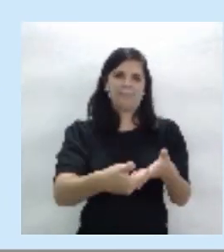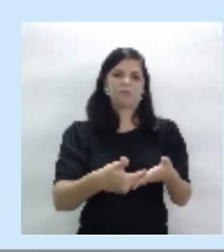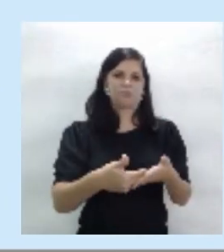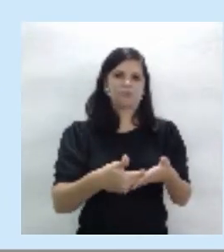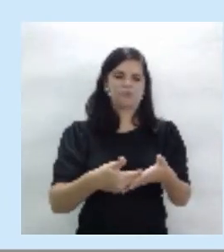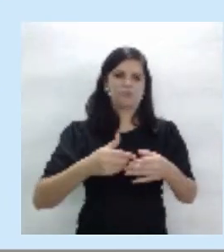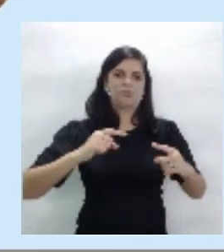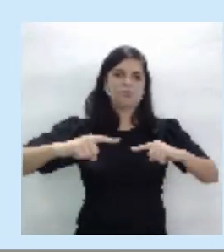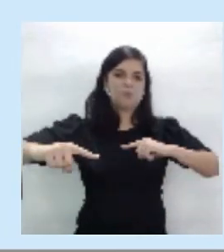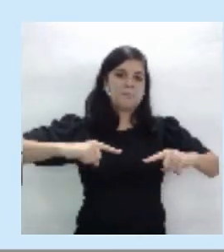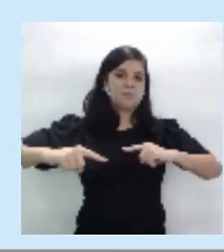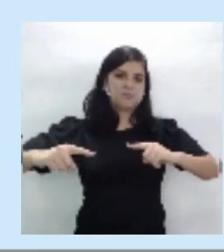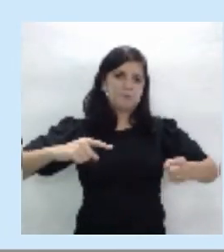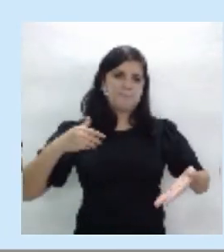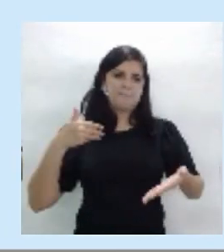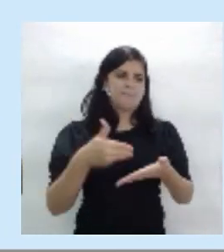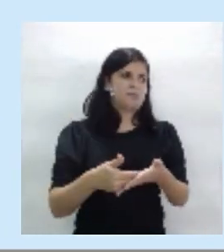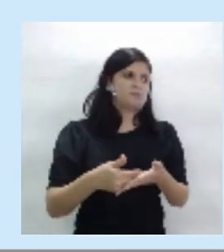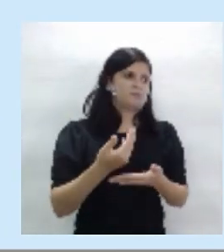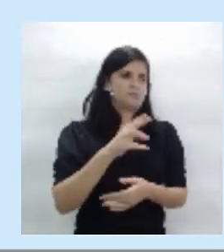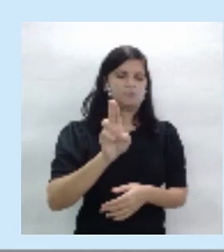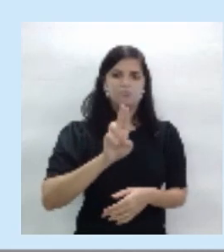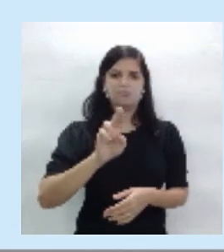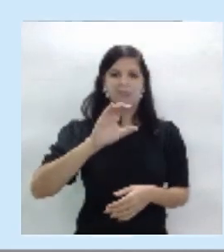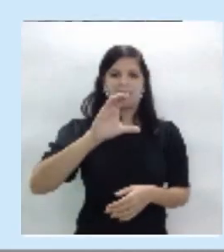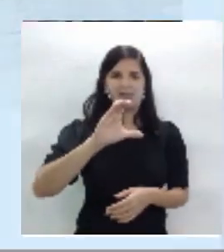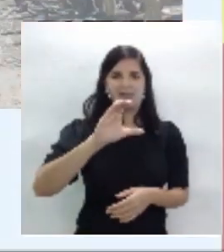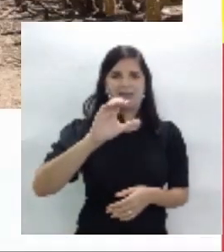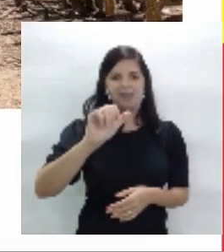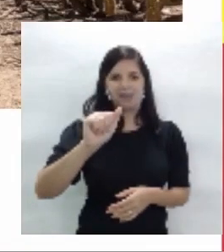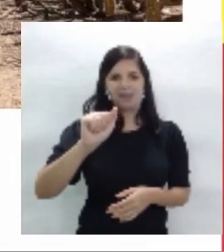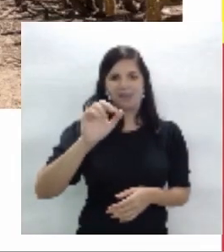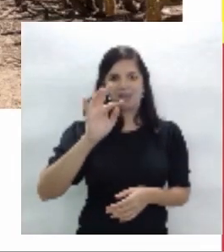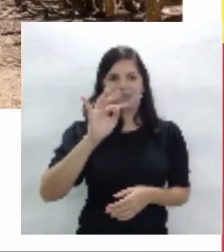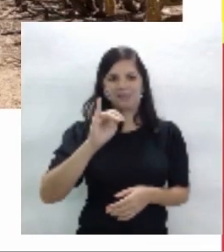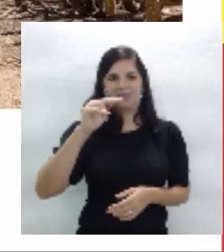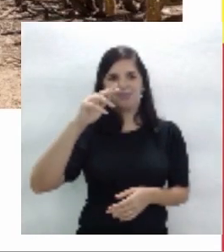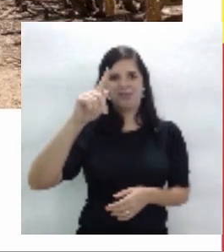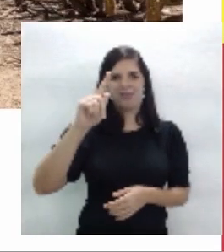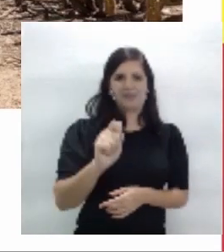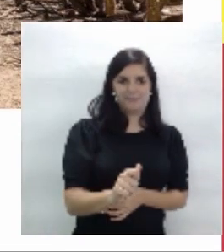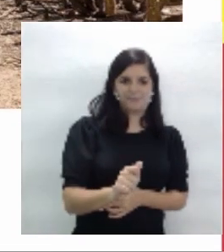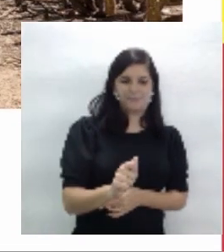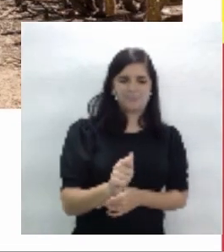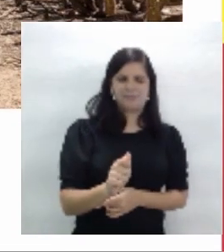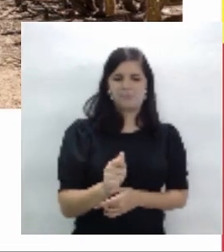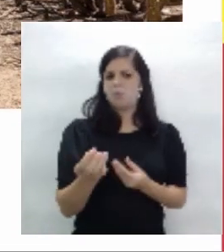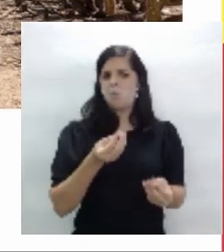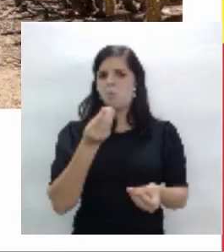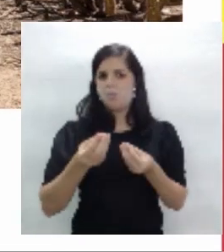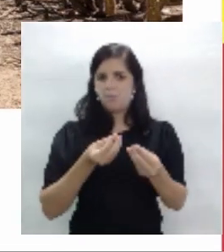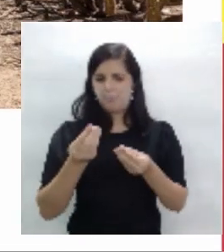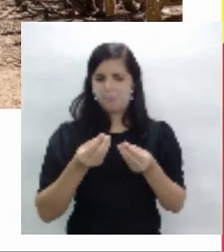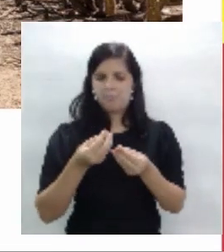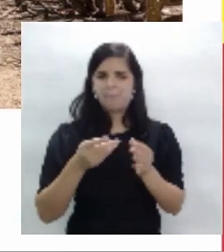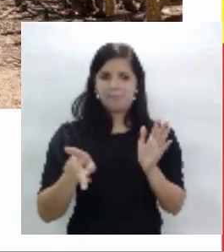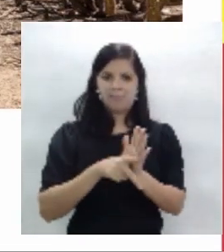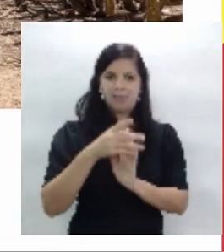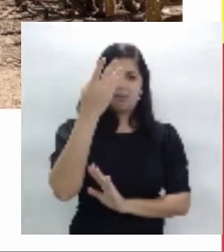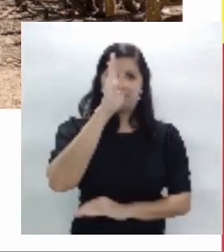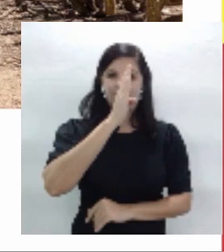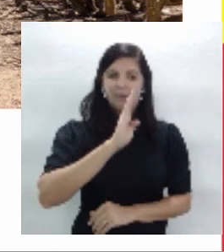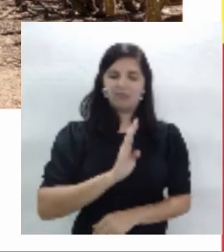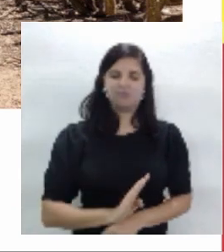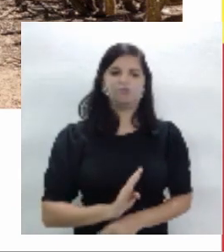tá? Um domínio mais próximo de nós, chamado de Caatinga. Tá? A Caatinga, tá, é um bioma brasileiro,